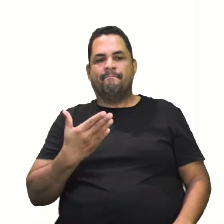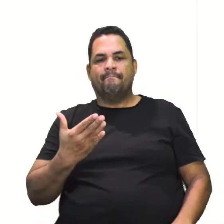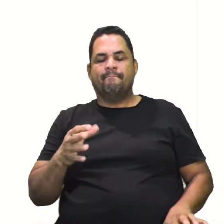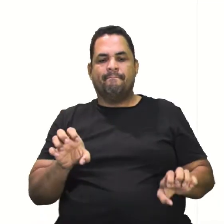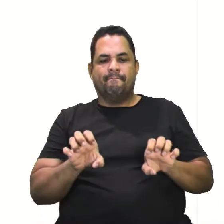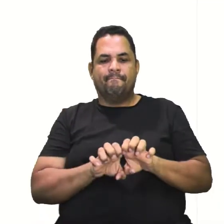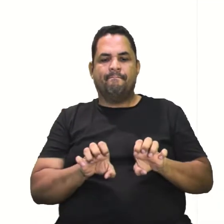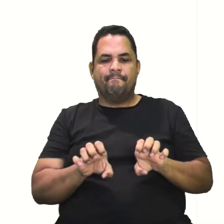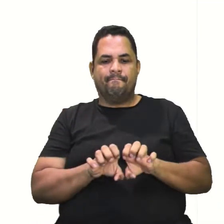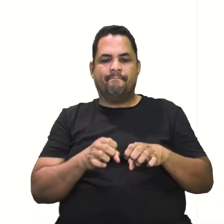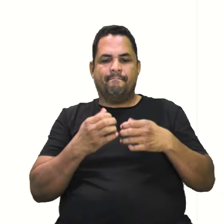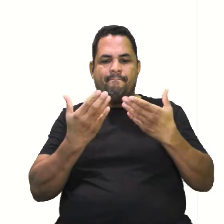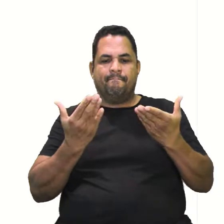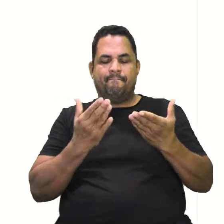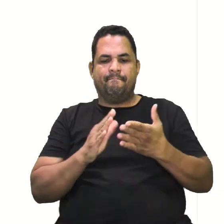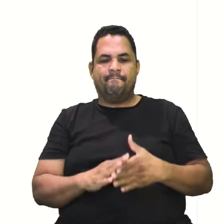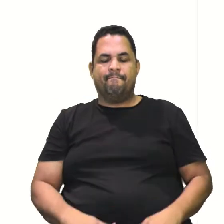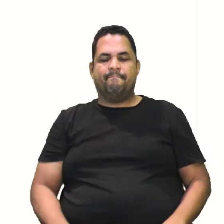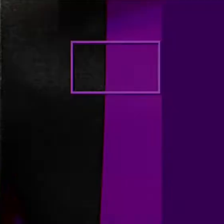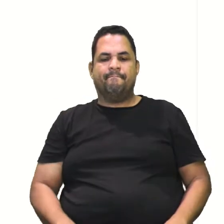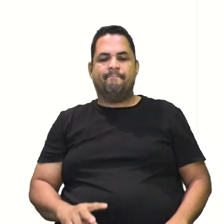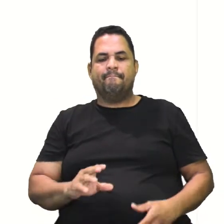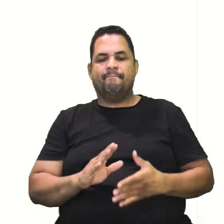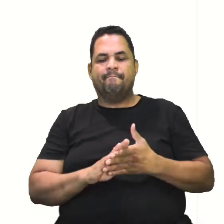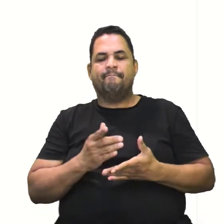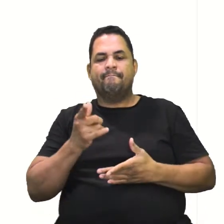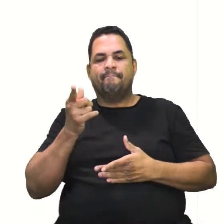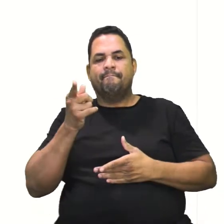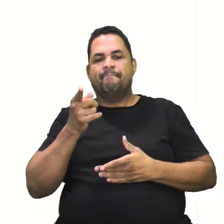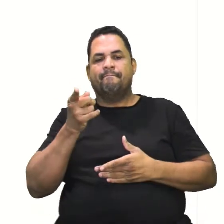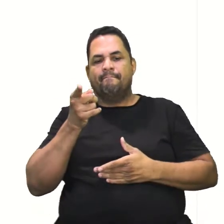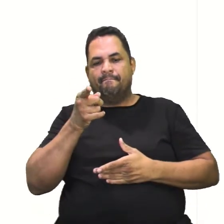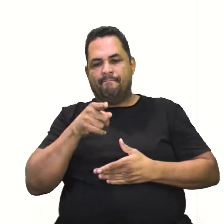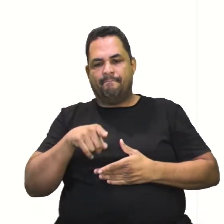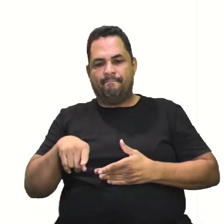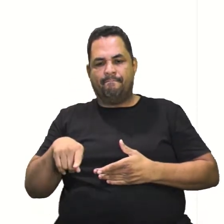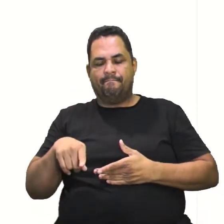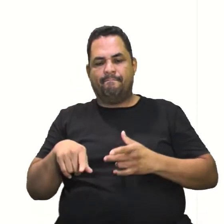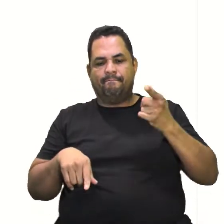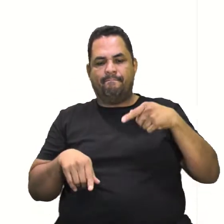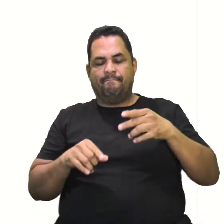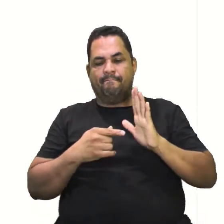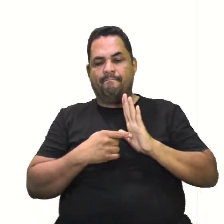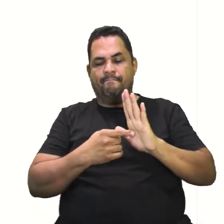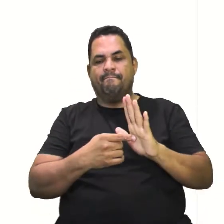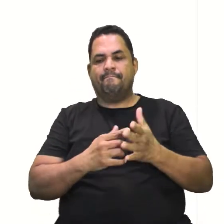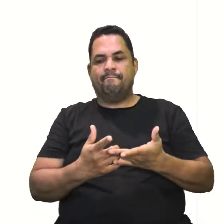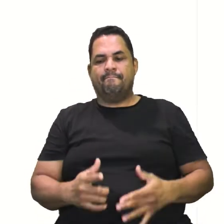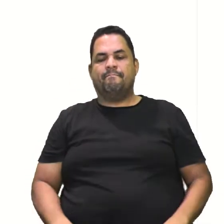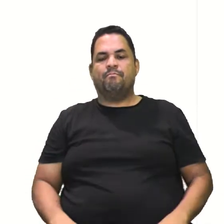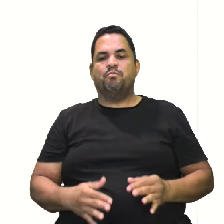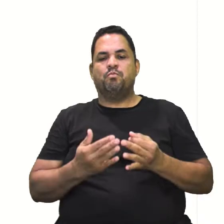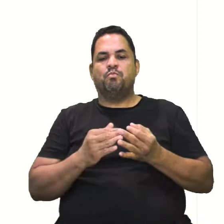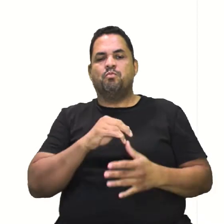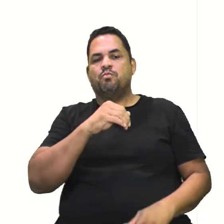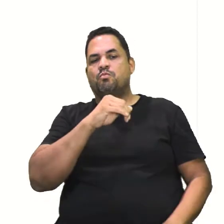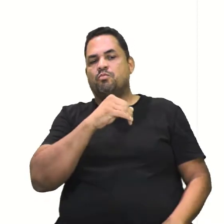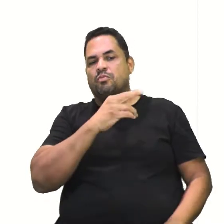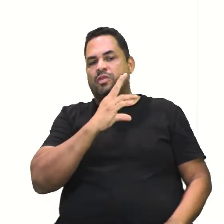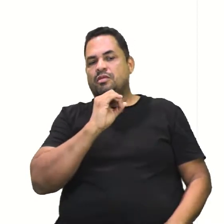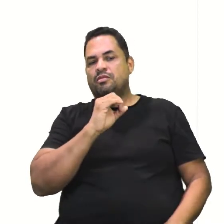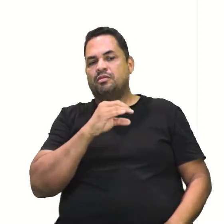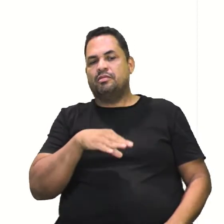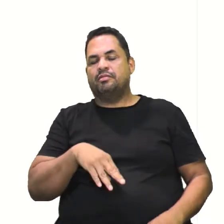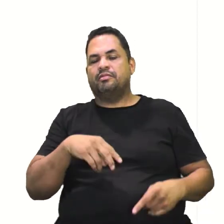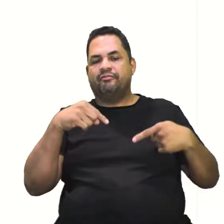minha equação da hipérbole solicitada no exemplo de focos 5 e 0 menos 5 e